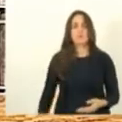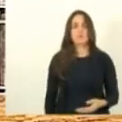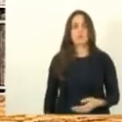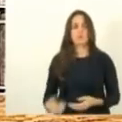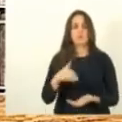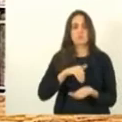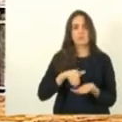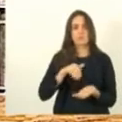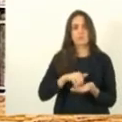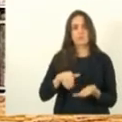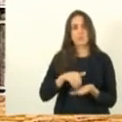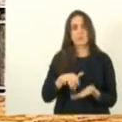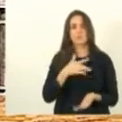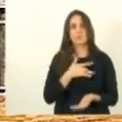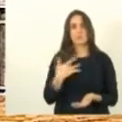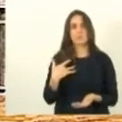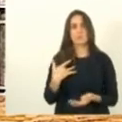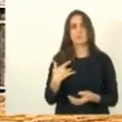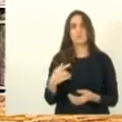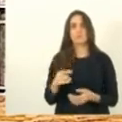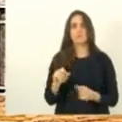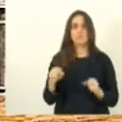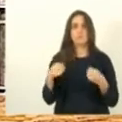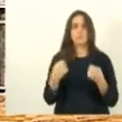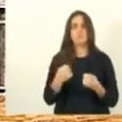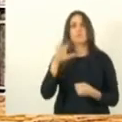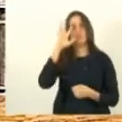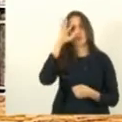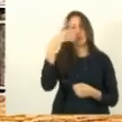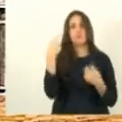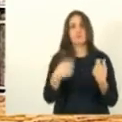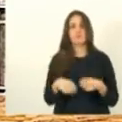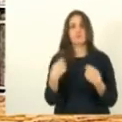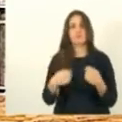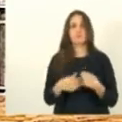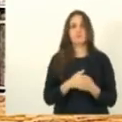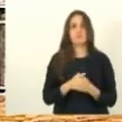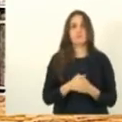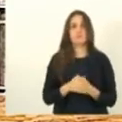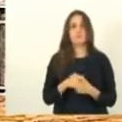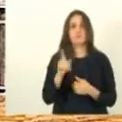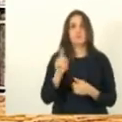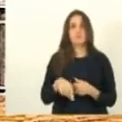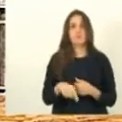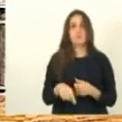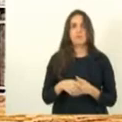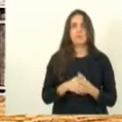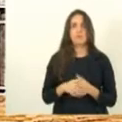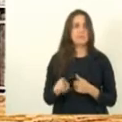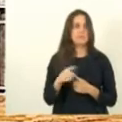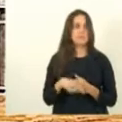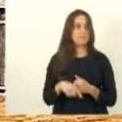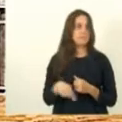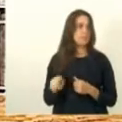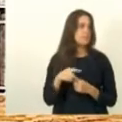à Secretaria de Saúde, para que tome providências. Este é um hospital que está situado em Vila Velha.